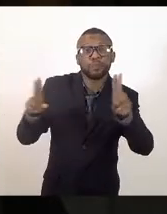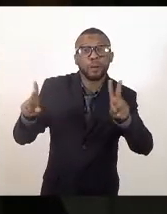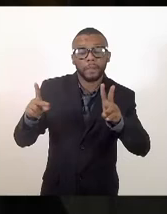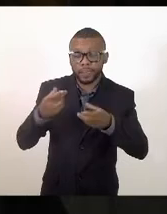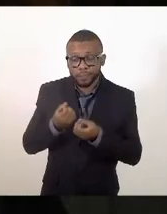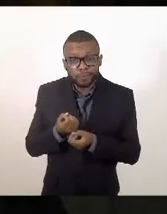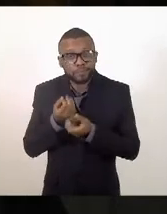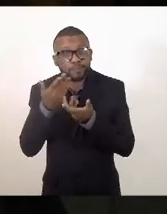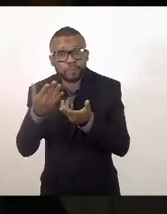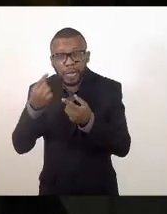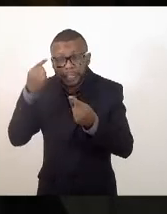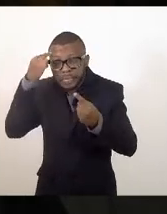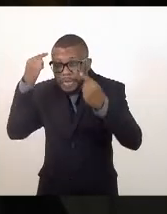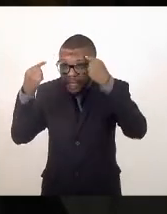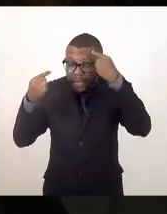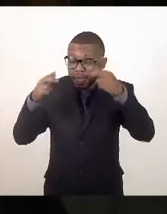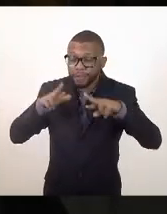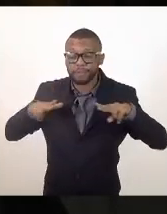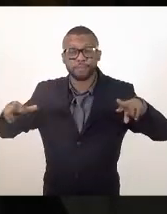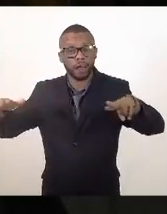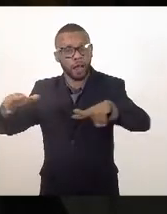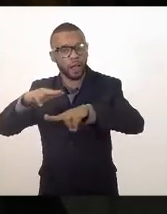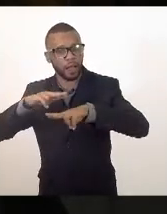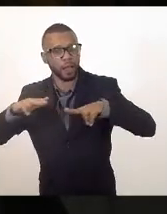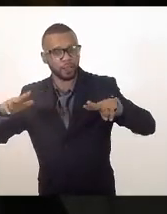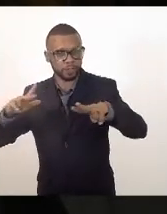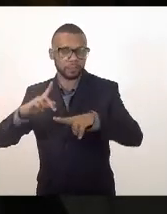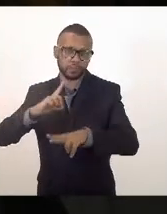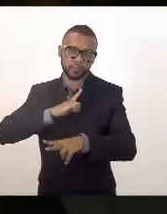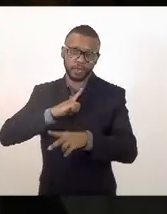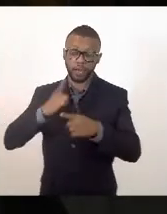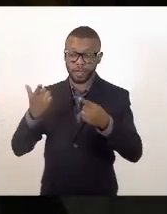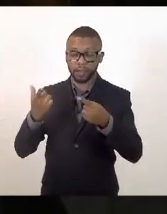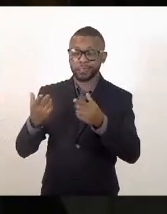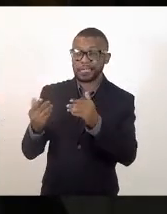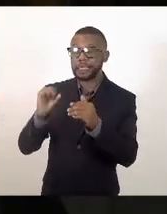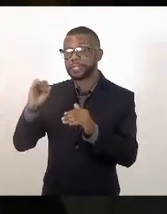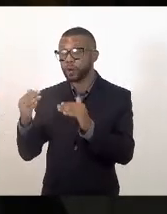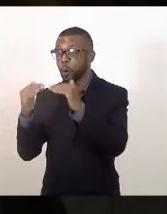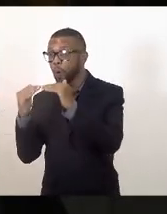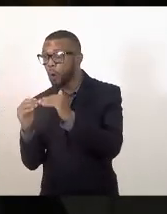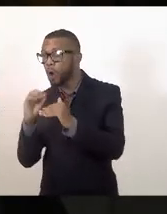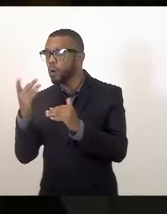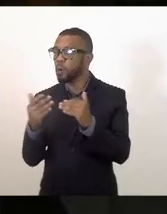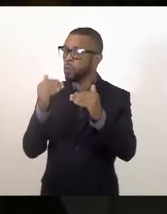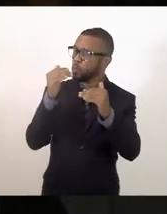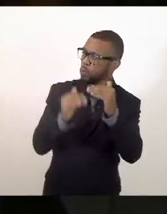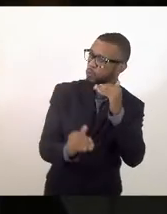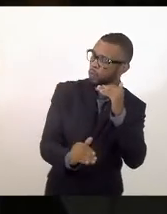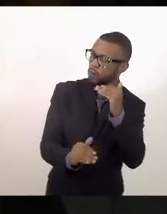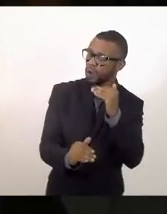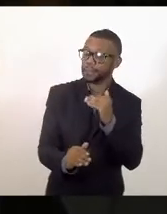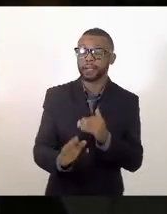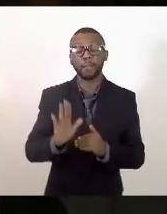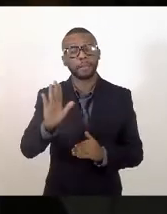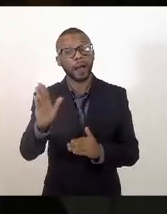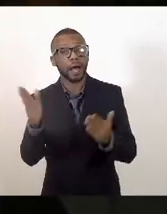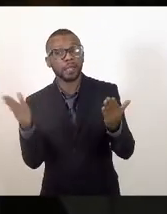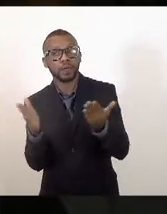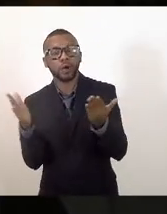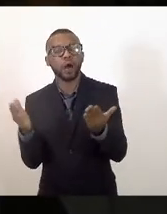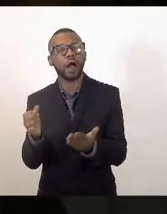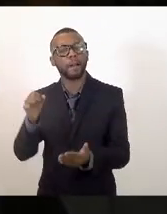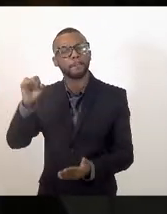explicite exatamente as divergências. Agora, usar